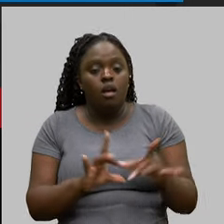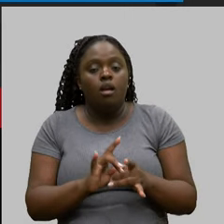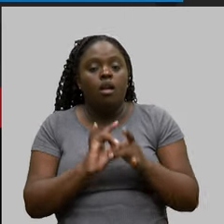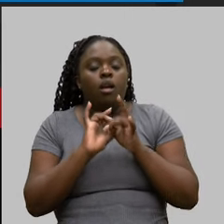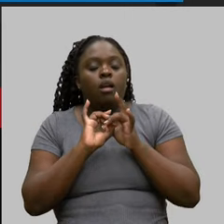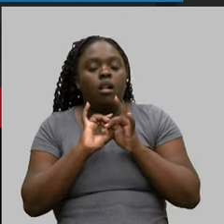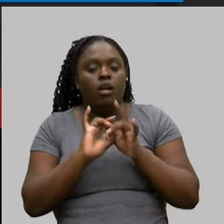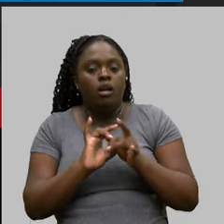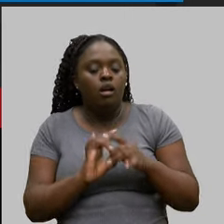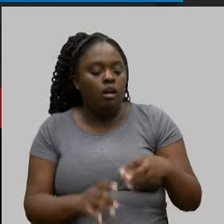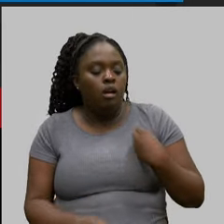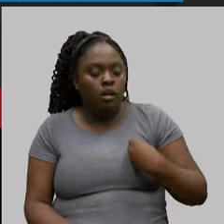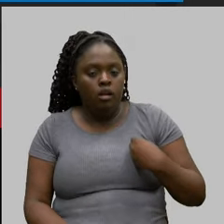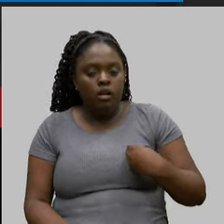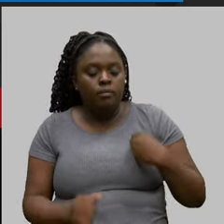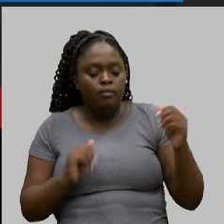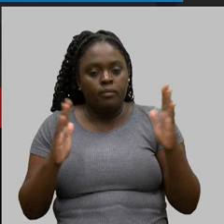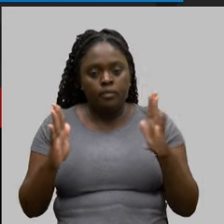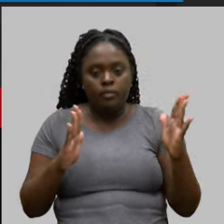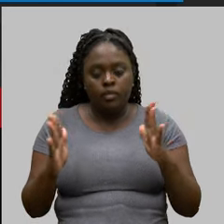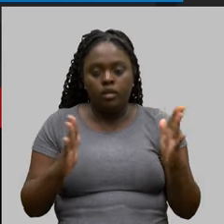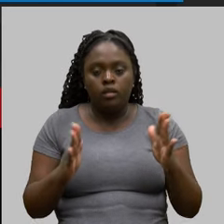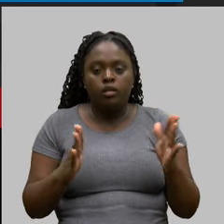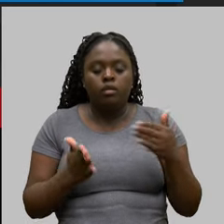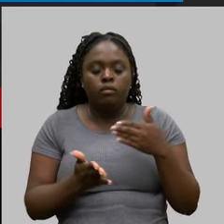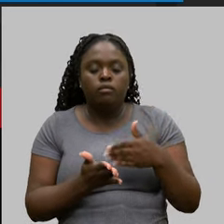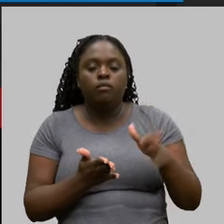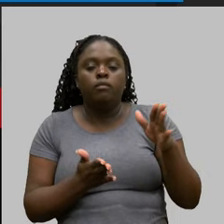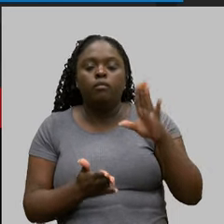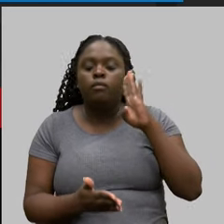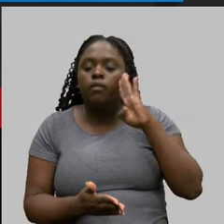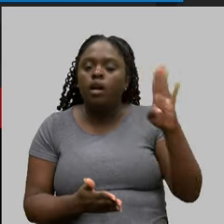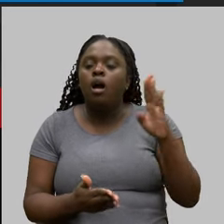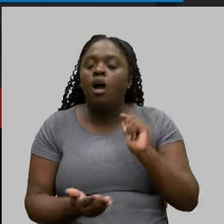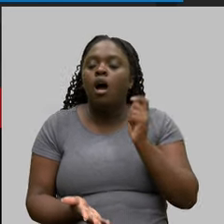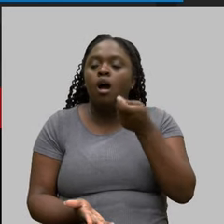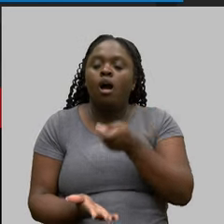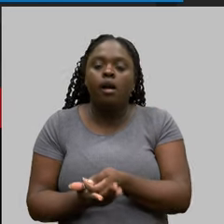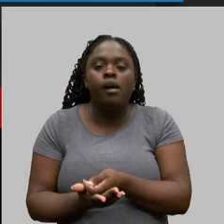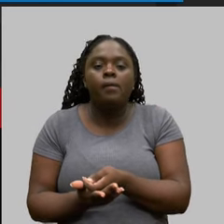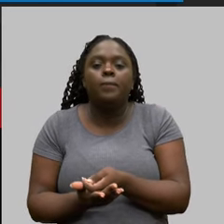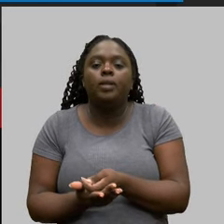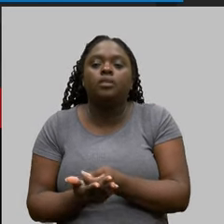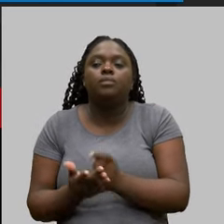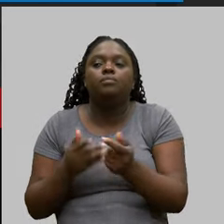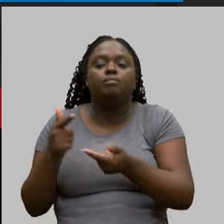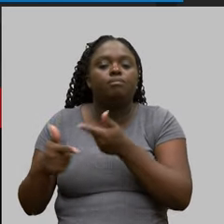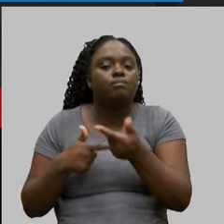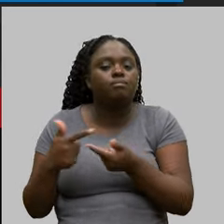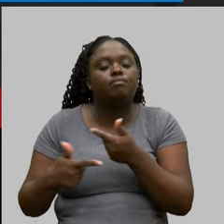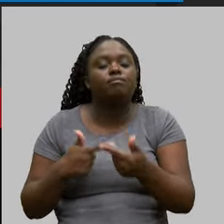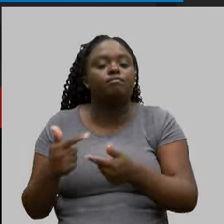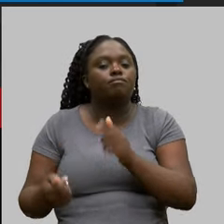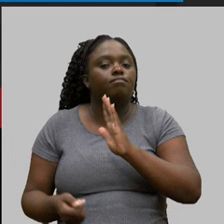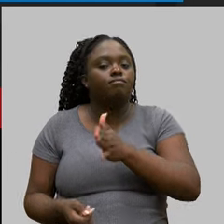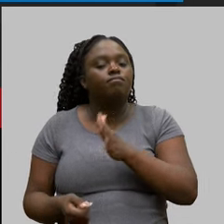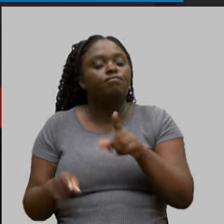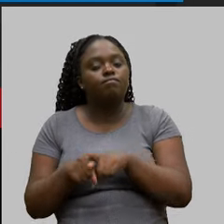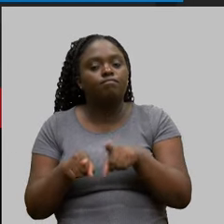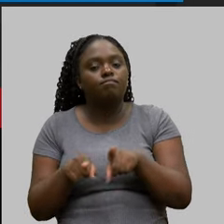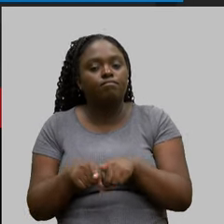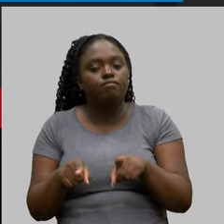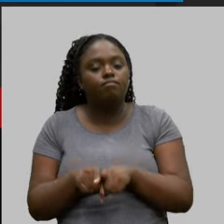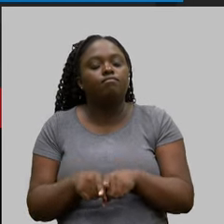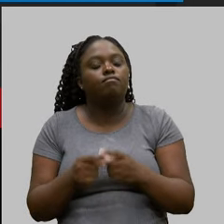existentes no momento da Extinção exclusivamente para pagamento dos benefícios concedidos e a conceder ao ressarcimento de